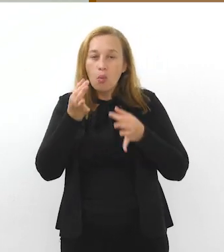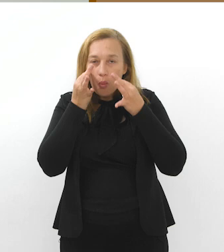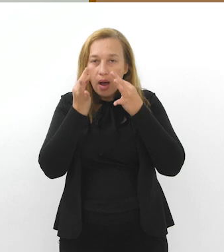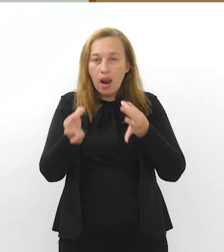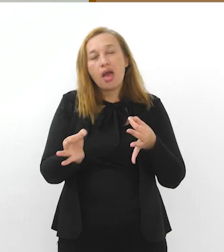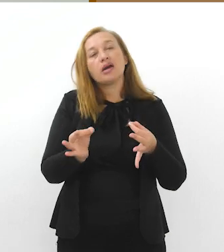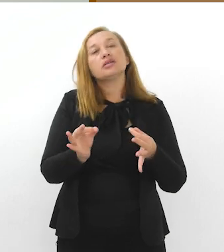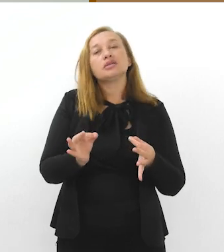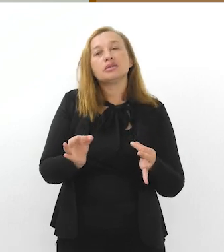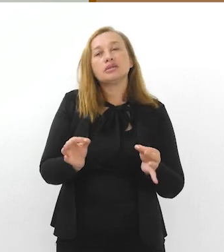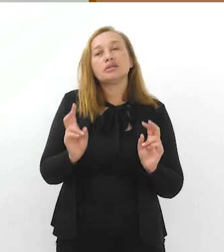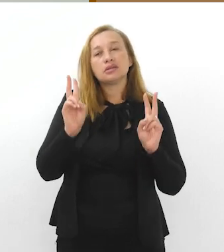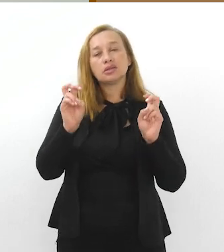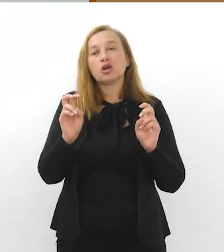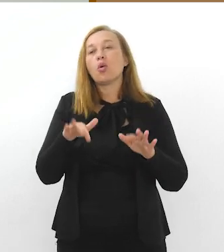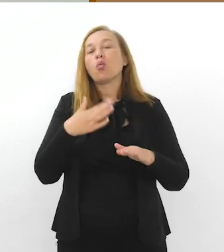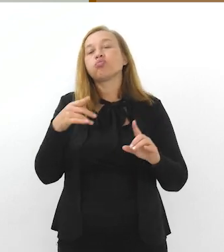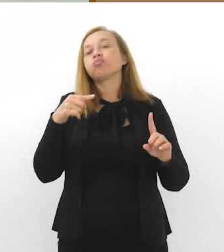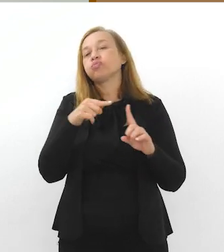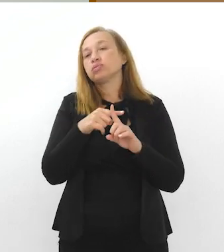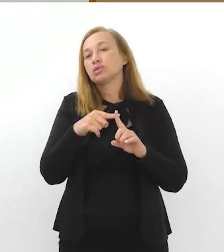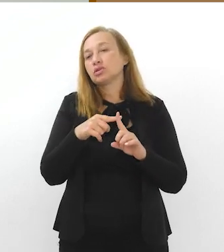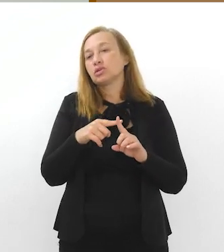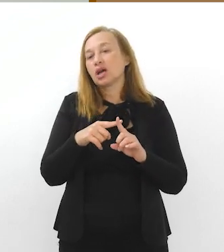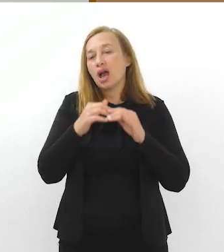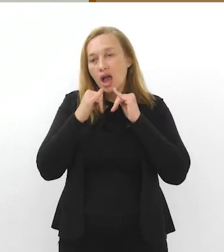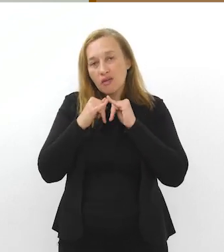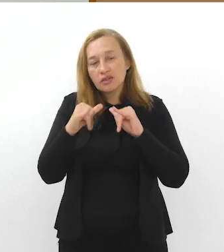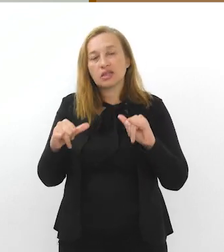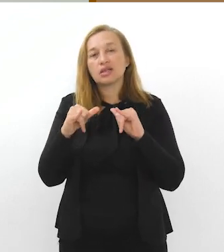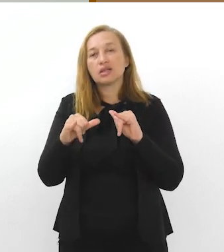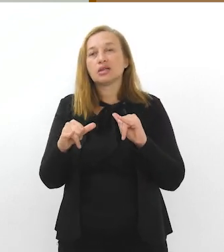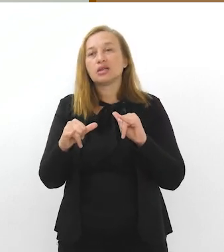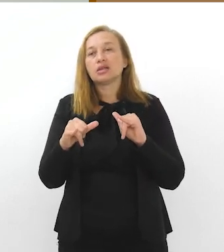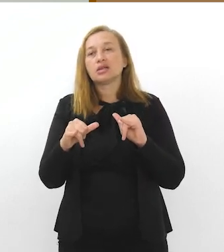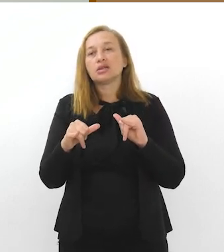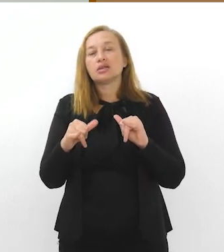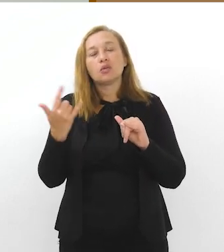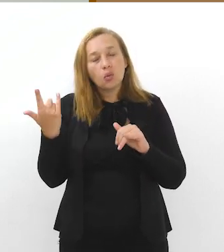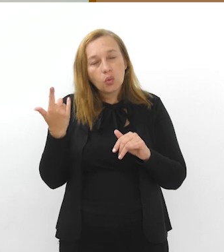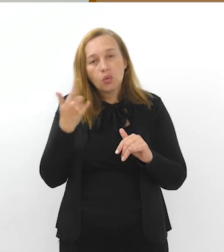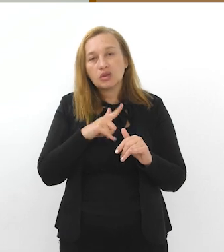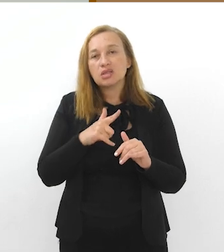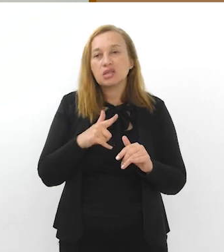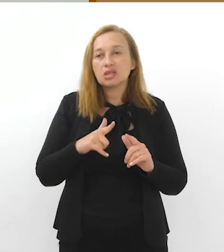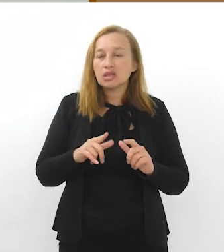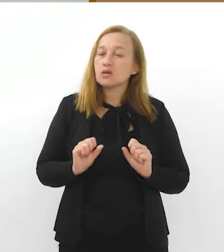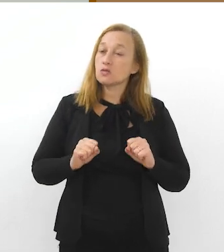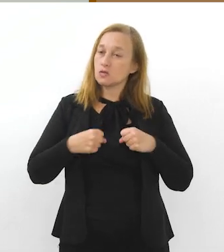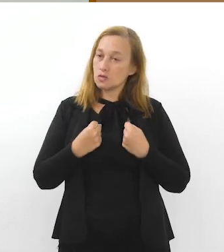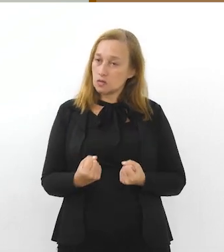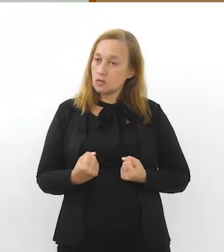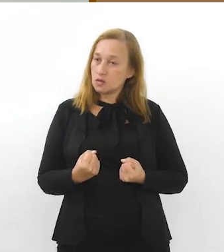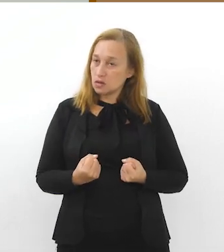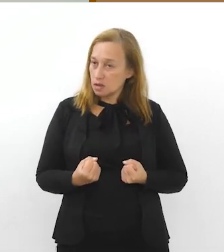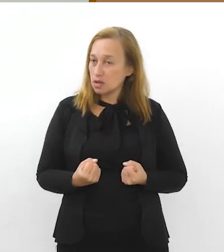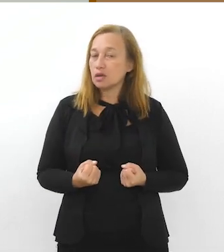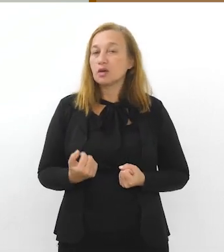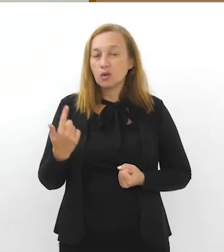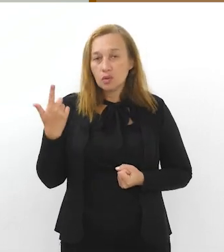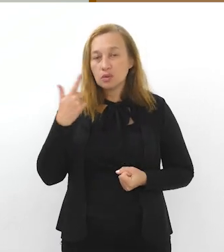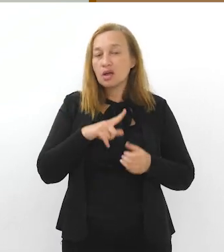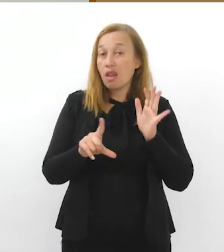um despertar para isso, e qual que é o nosso objetivo? É alertar, tentar conseguir, né? Ir atrás